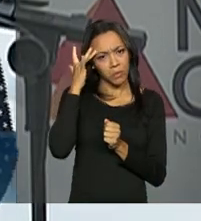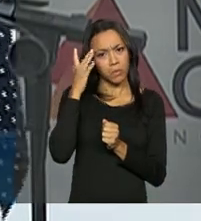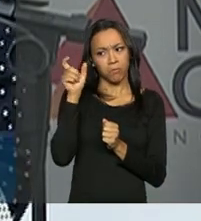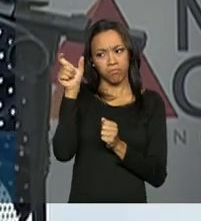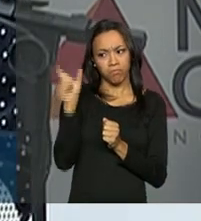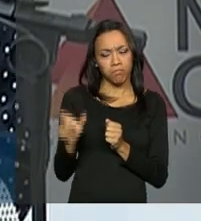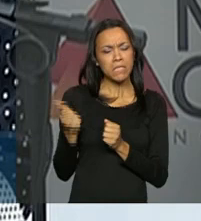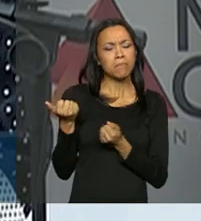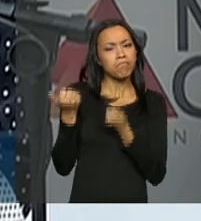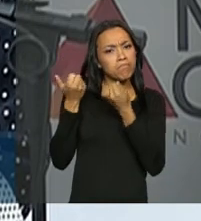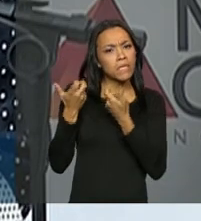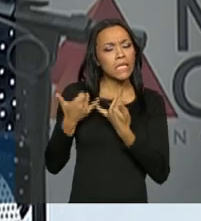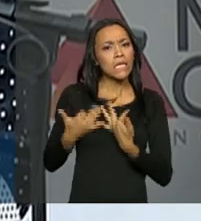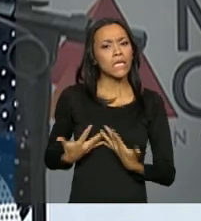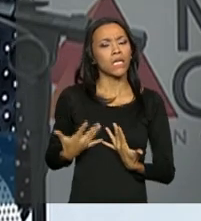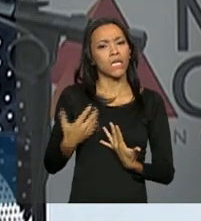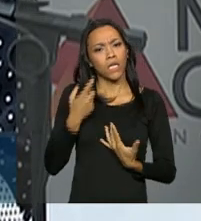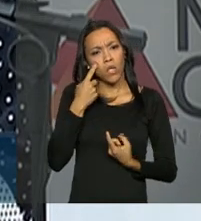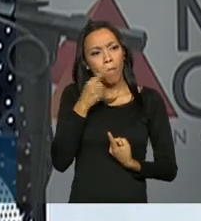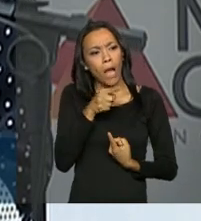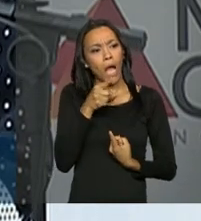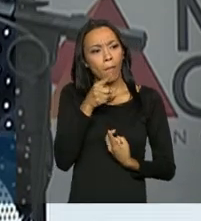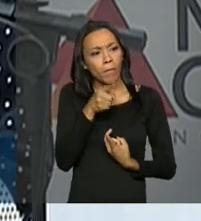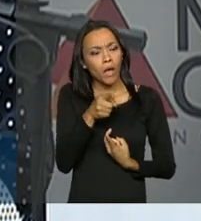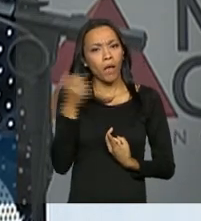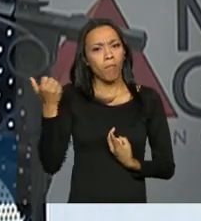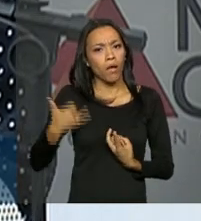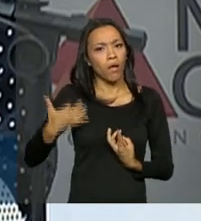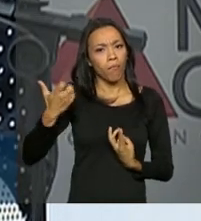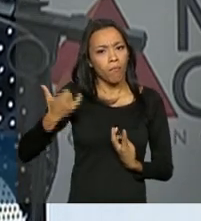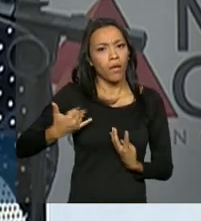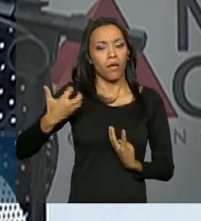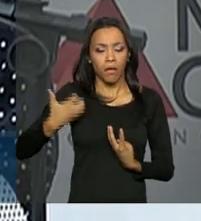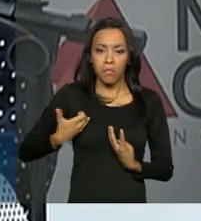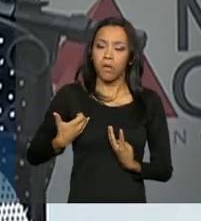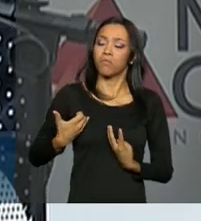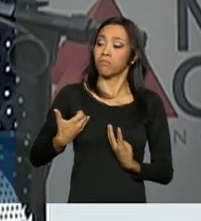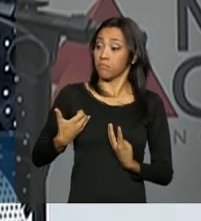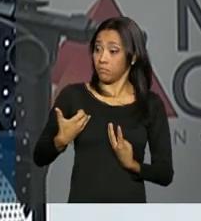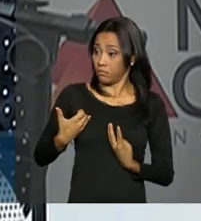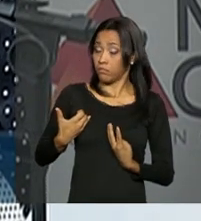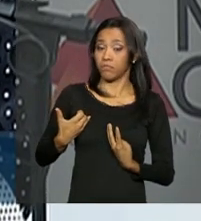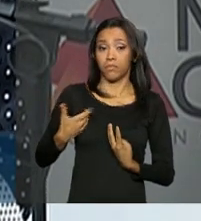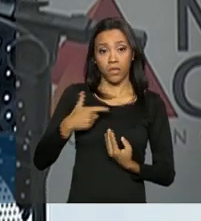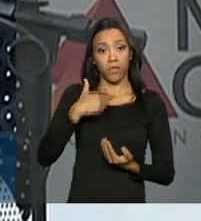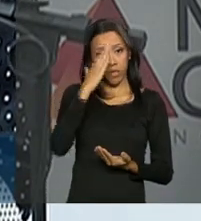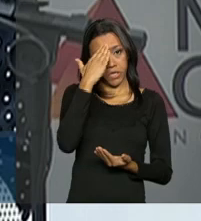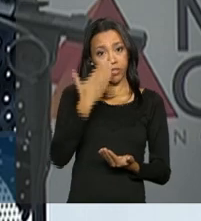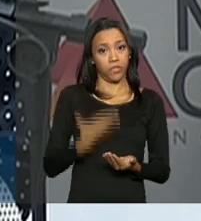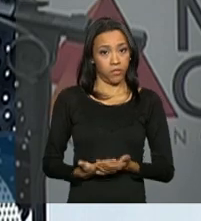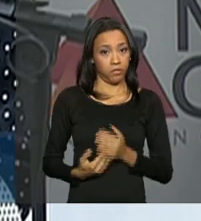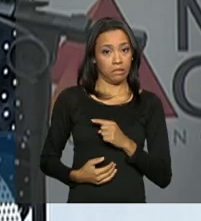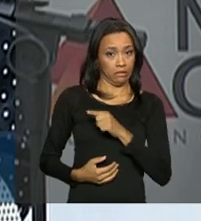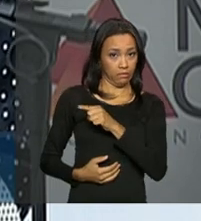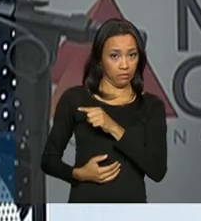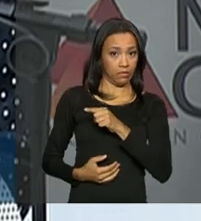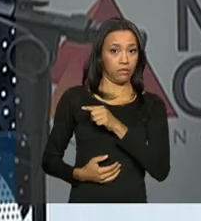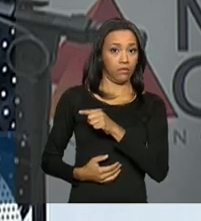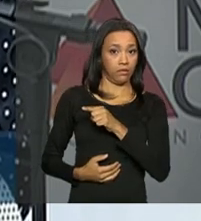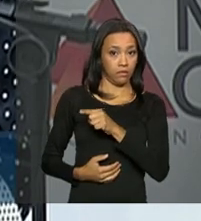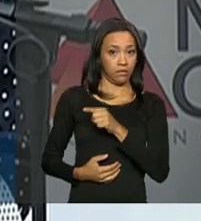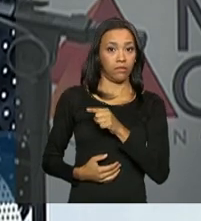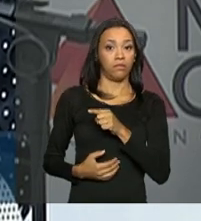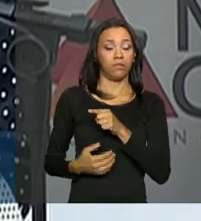efetiva, me explicando os mistérios e, eu acredito,